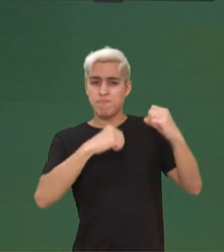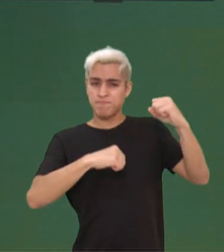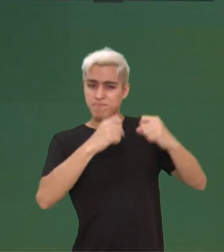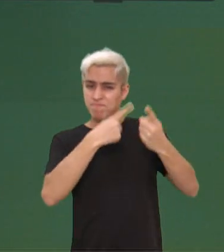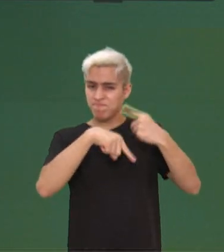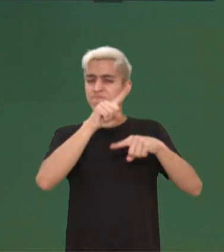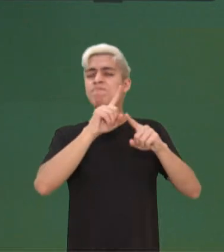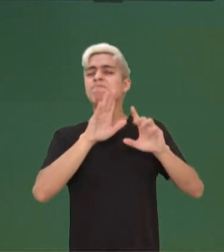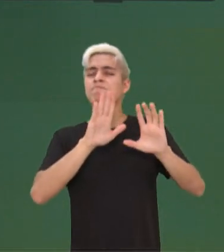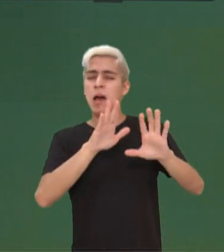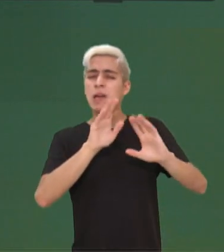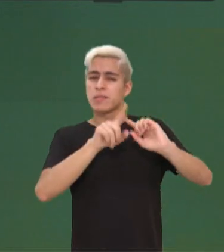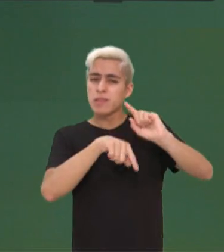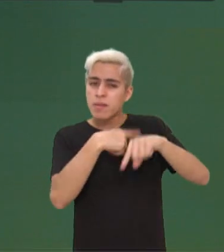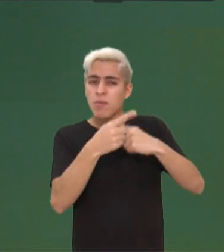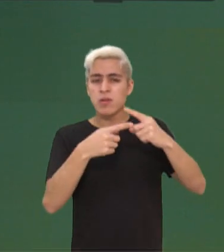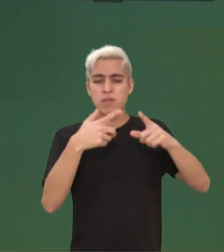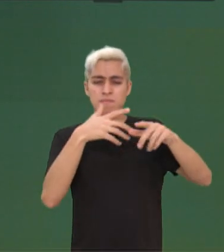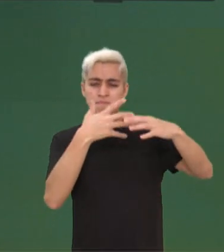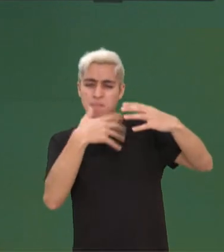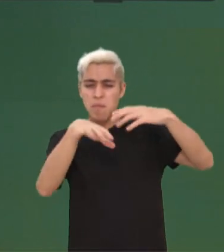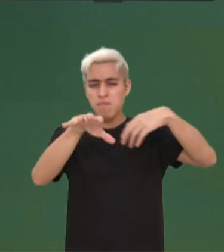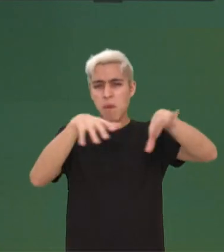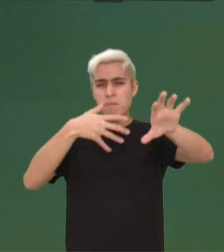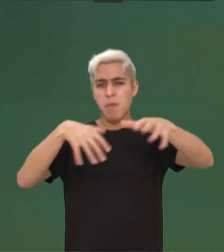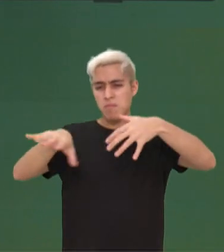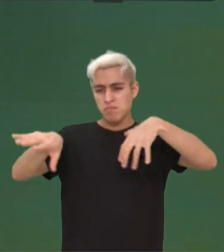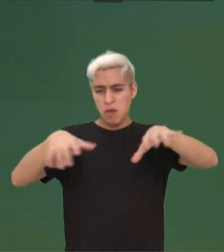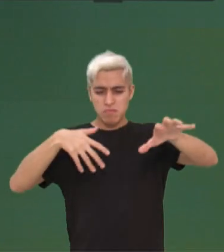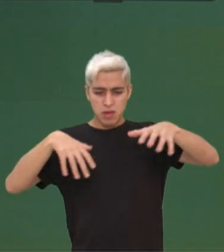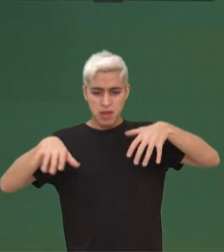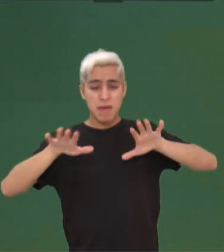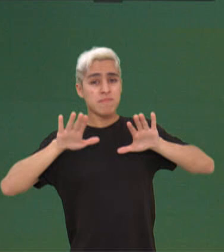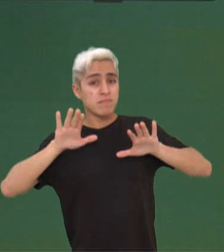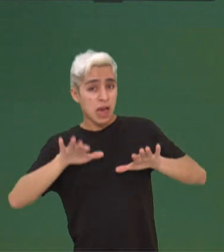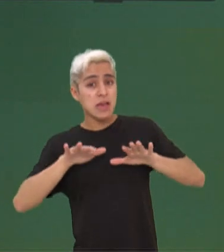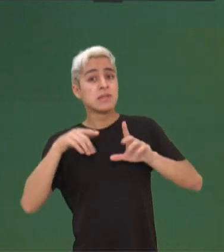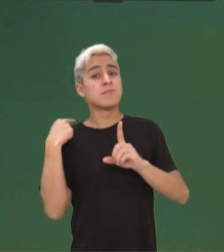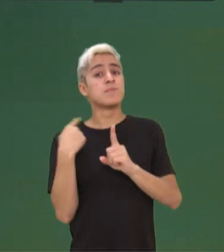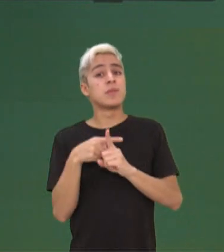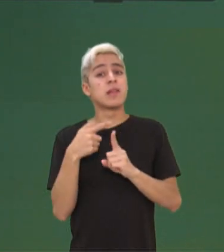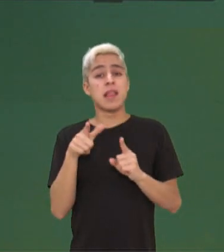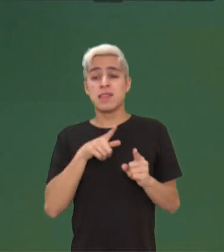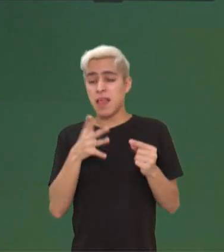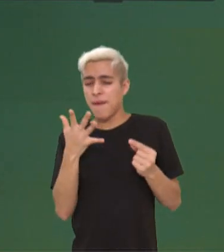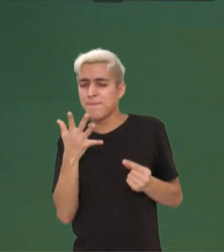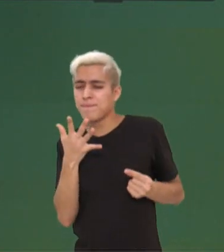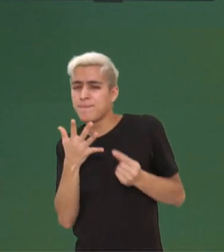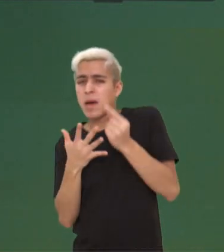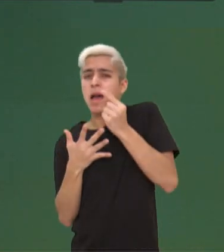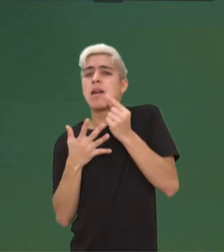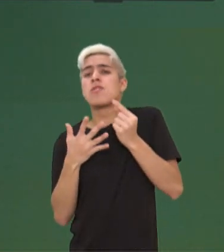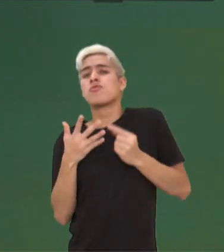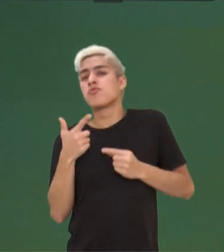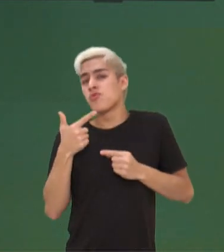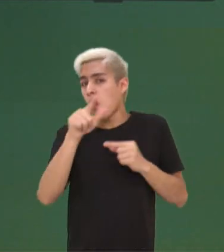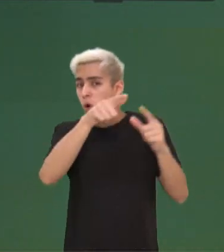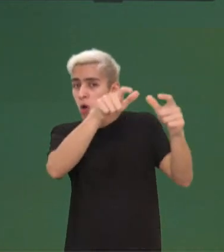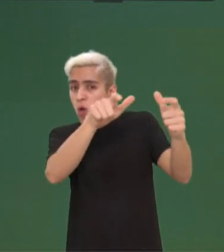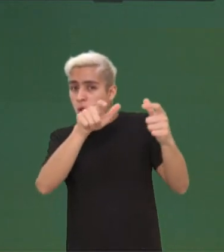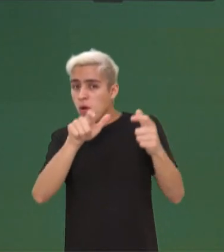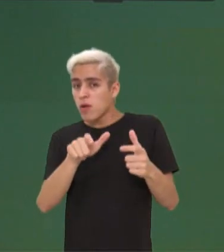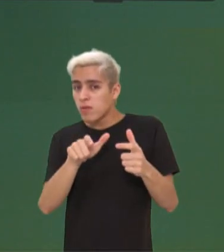Depois a gente viu que teve aquela desconcentração industrial, mas que, na verdade, são fatores de outros locais que